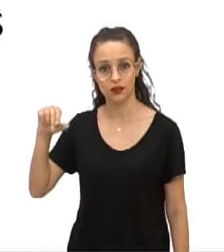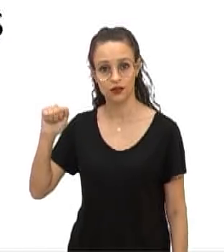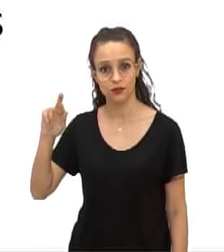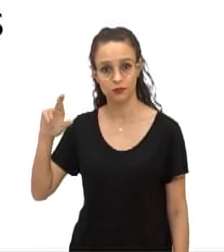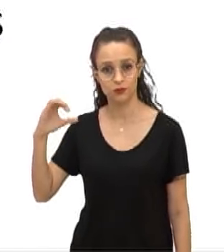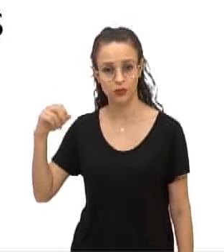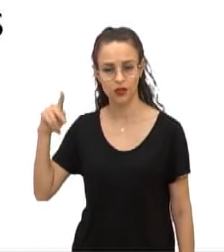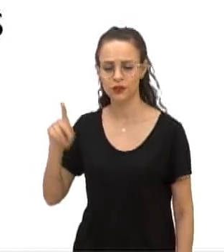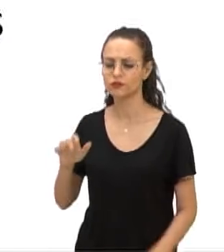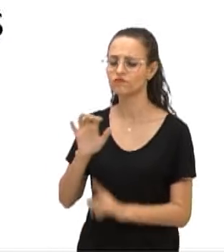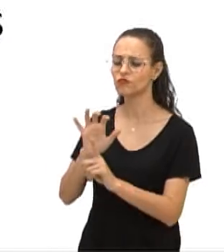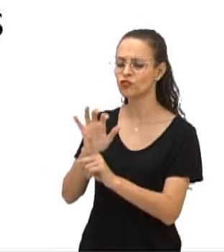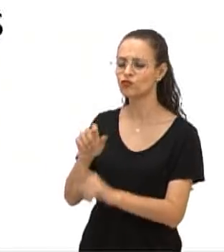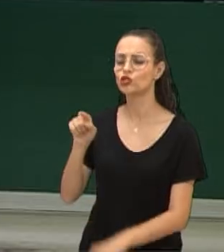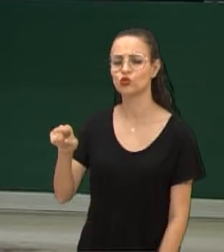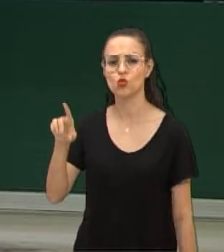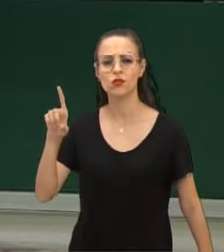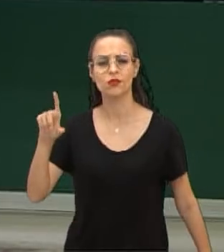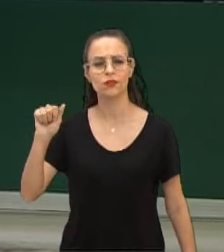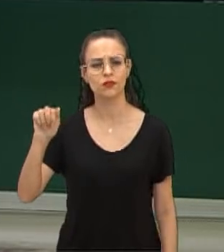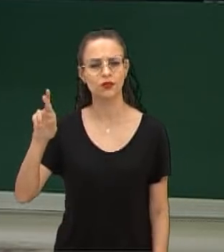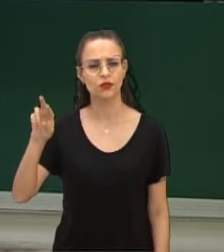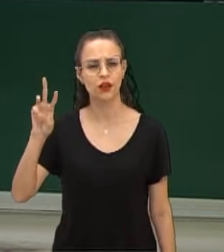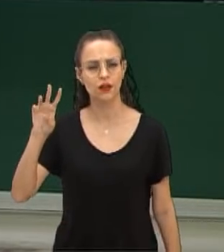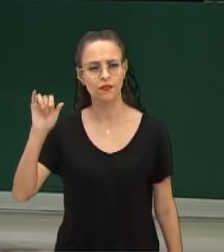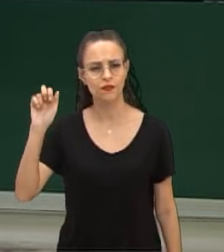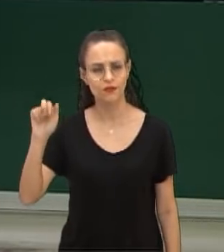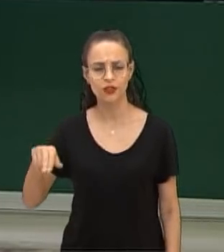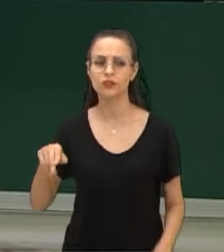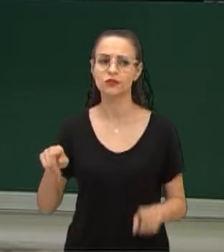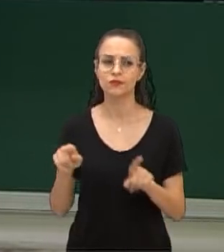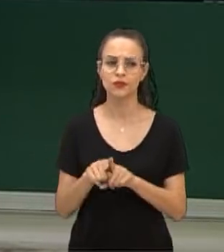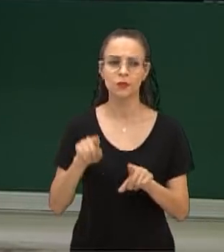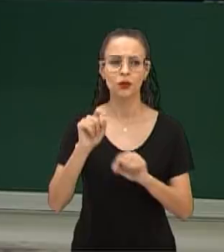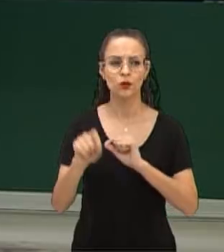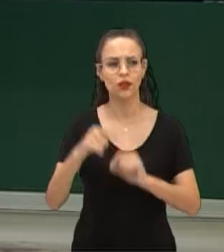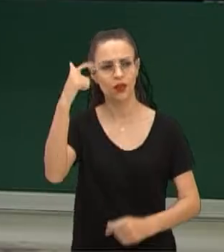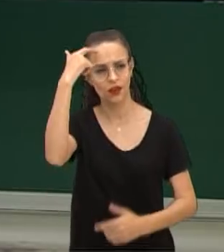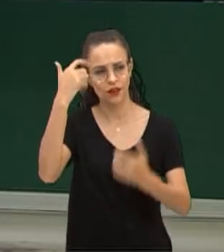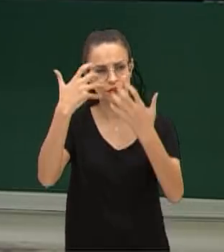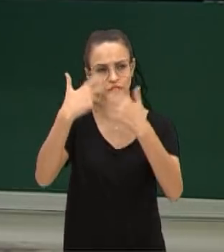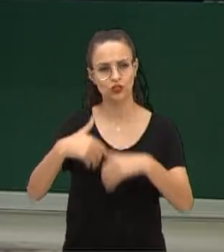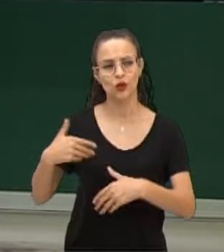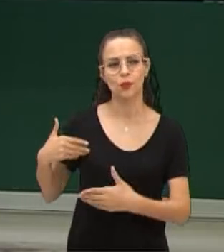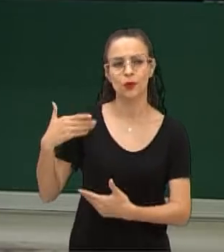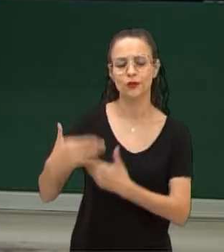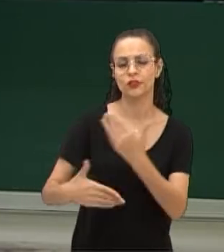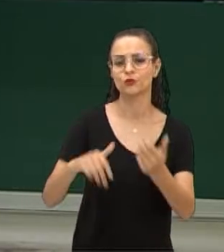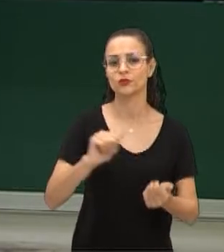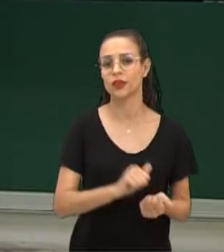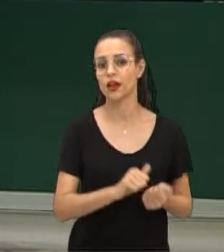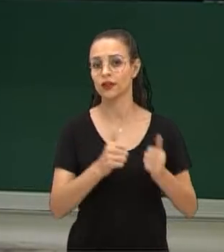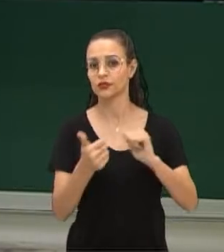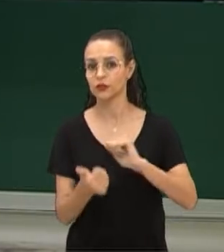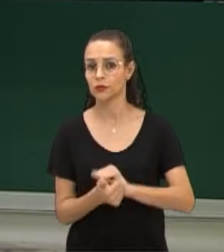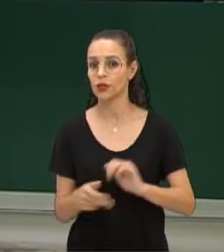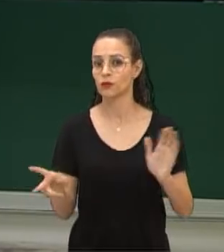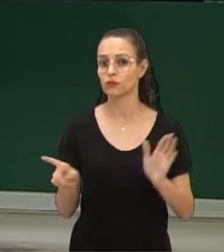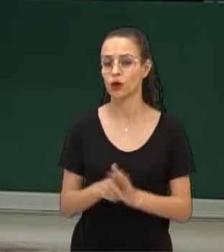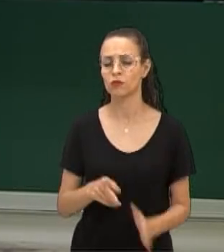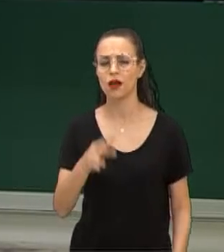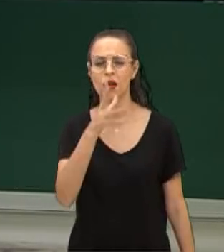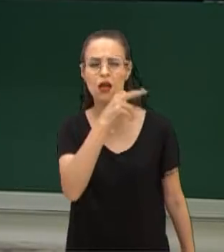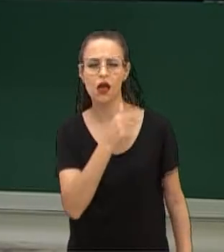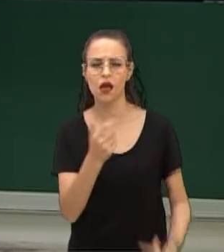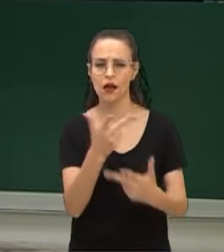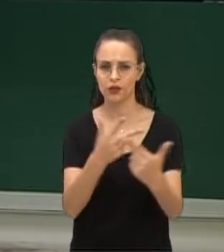da seleção natural. Olha, é por este motivo que eu vou estar trazendo aqui, relembrando vocês algumas questões que nós discutimos na